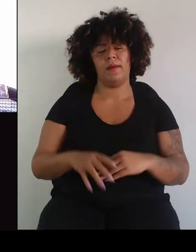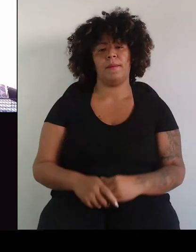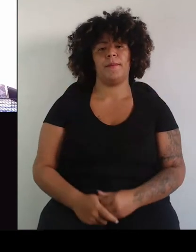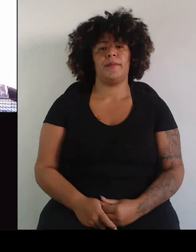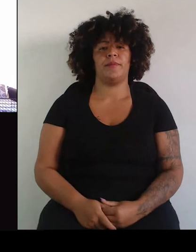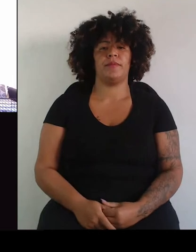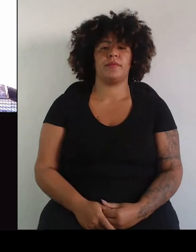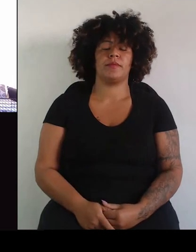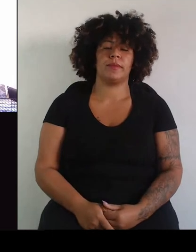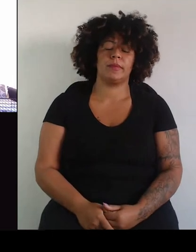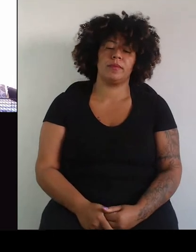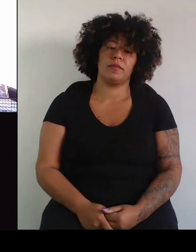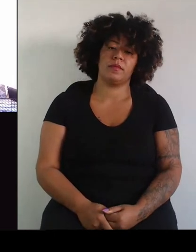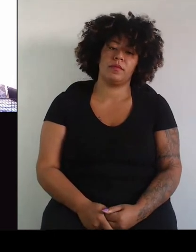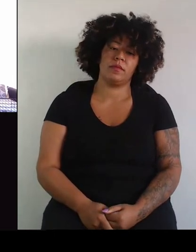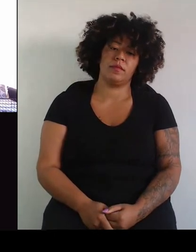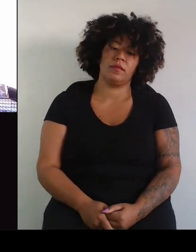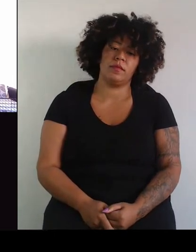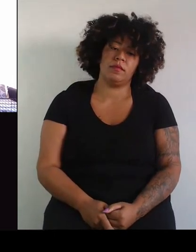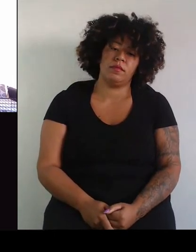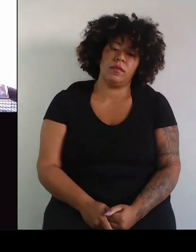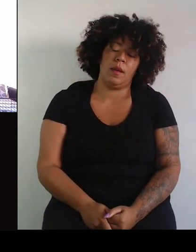reina por favor